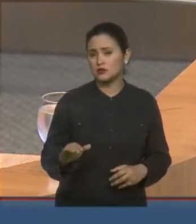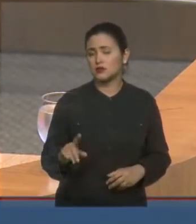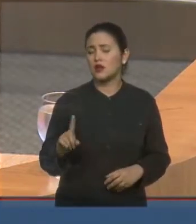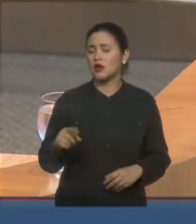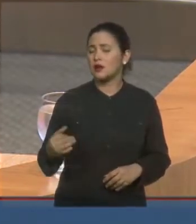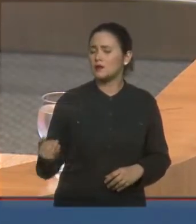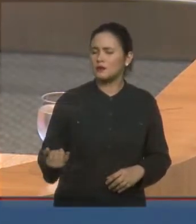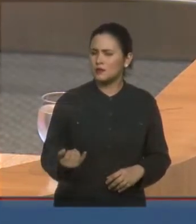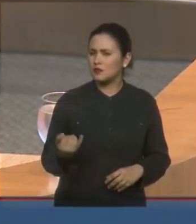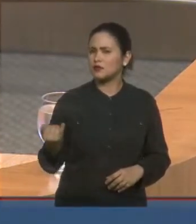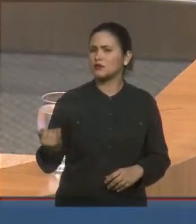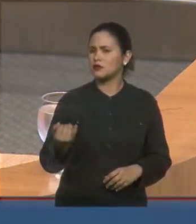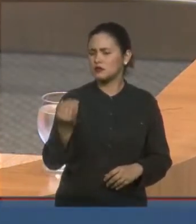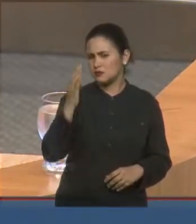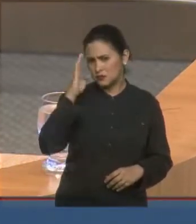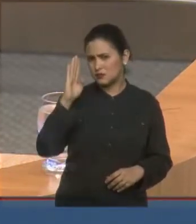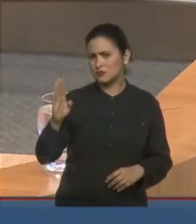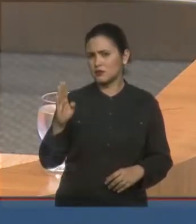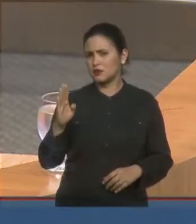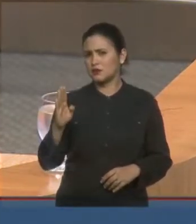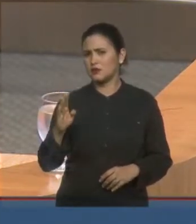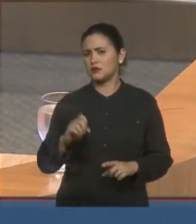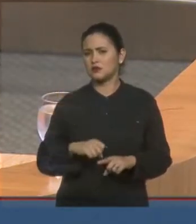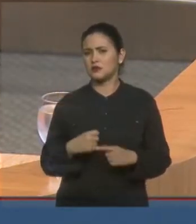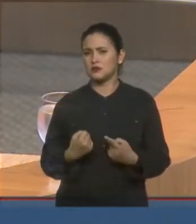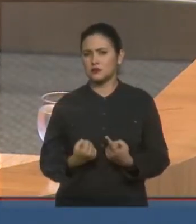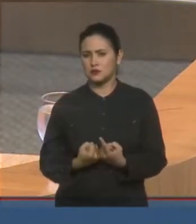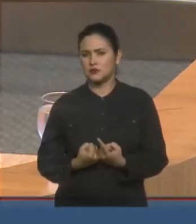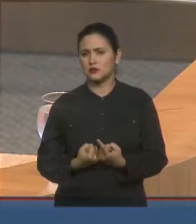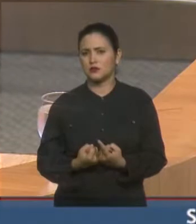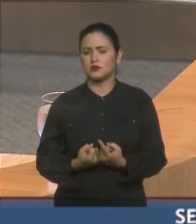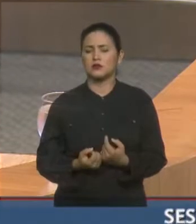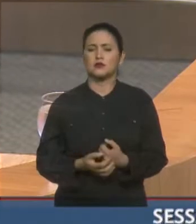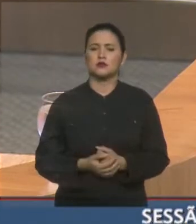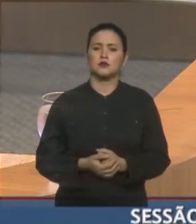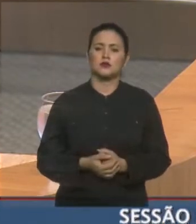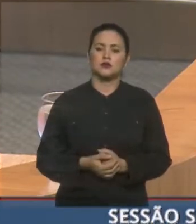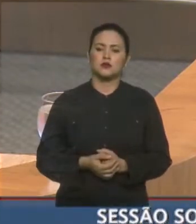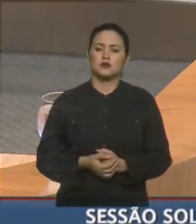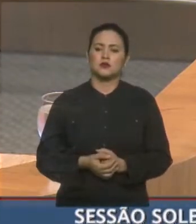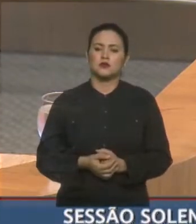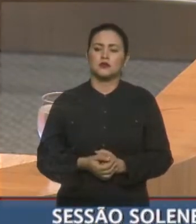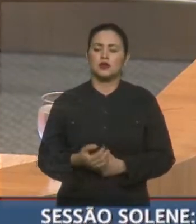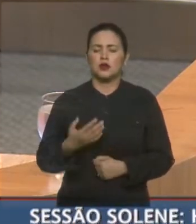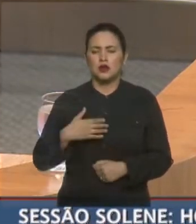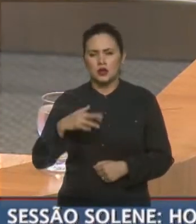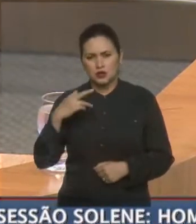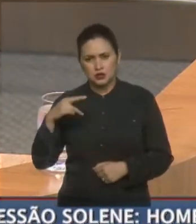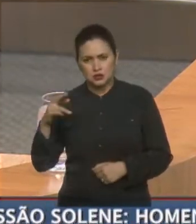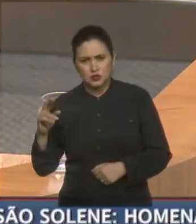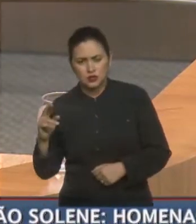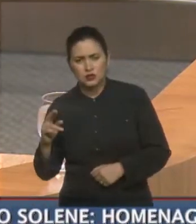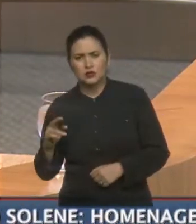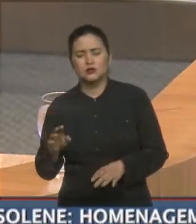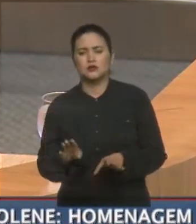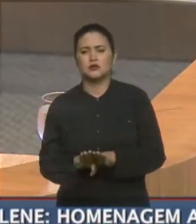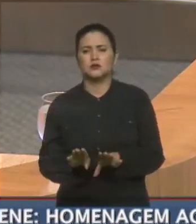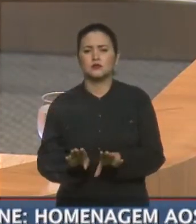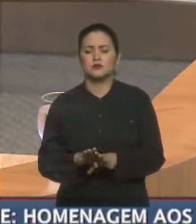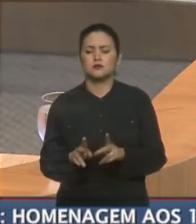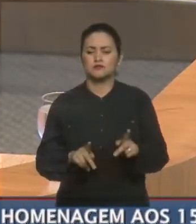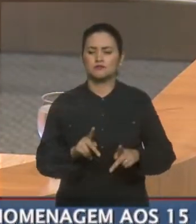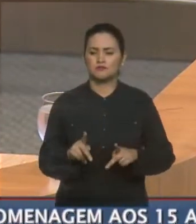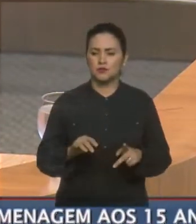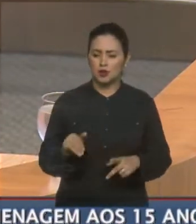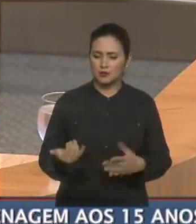me lembrando tanto dessa visão religiosa, como dessa visão civil, queria aqui aproveitar esse momento